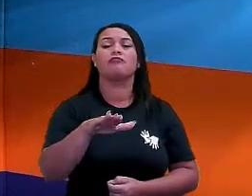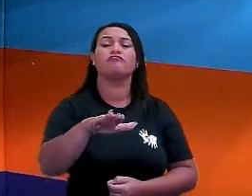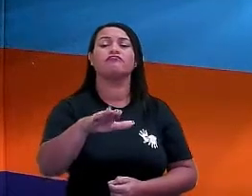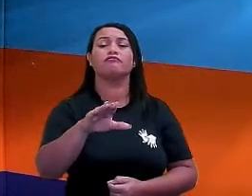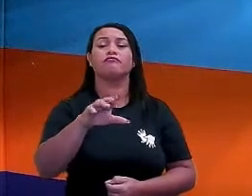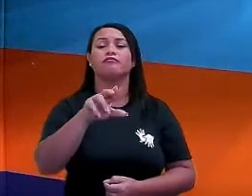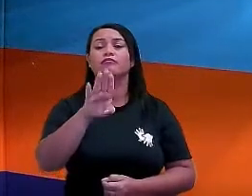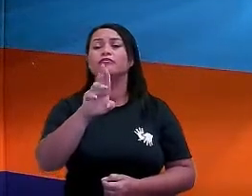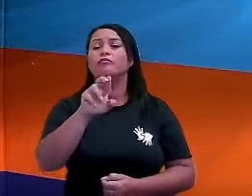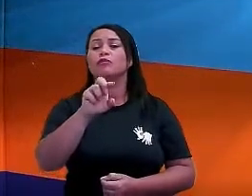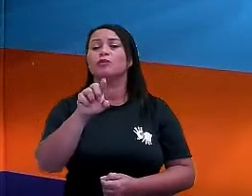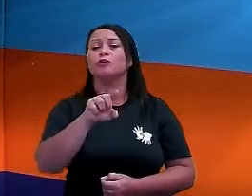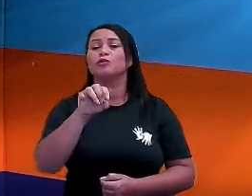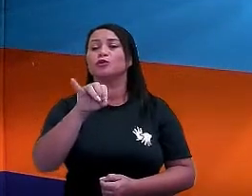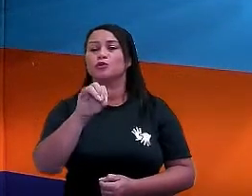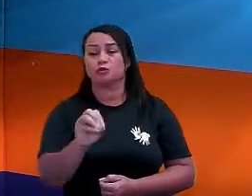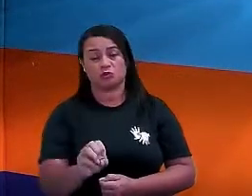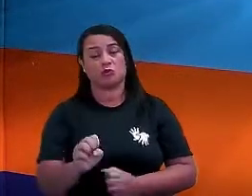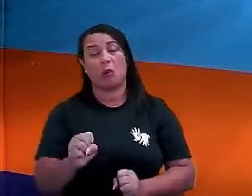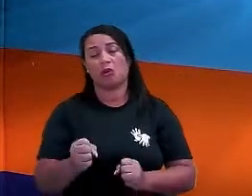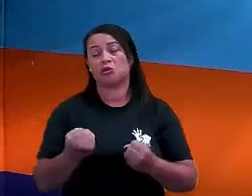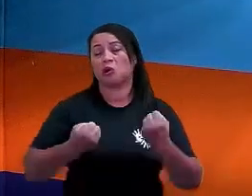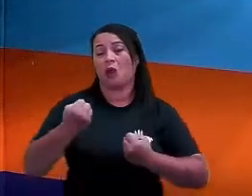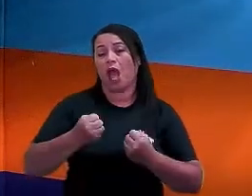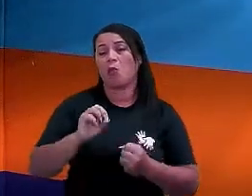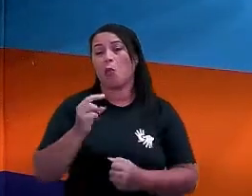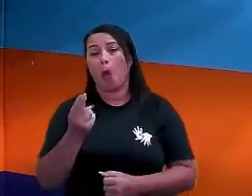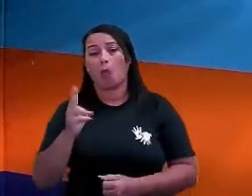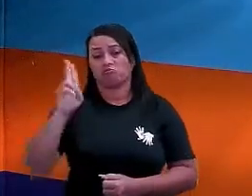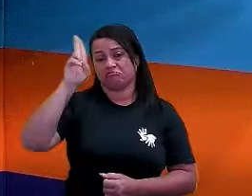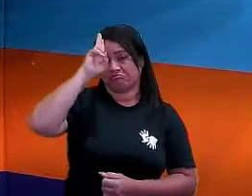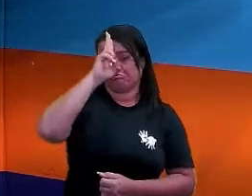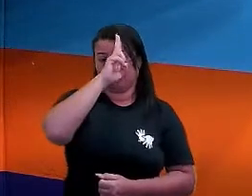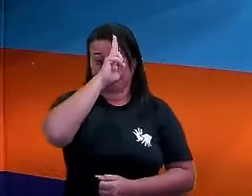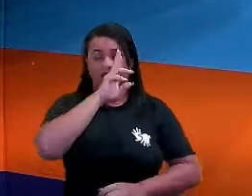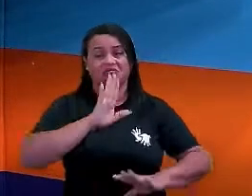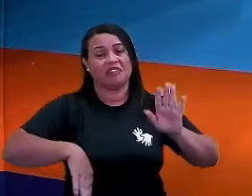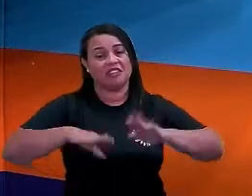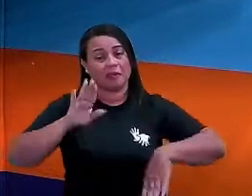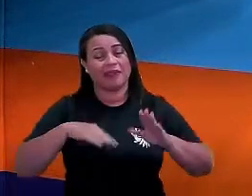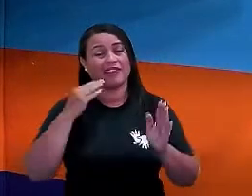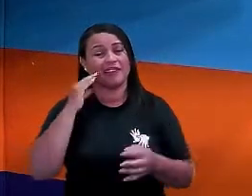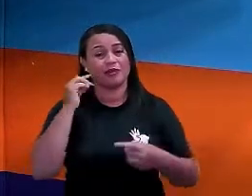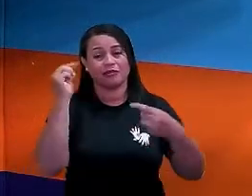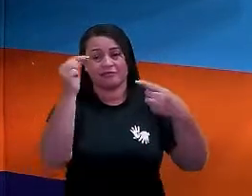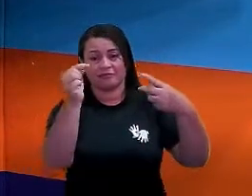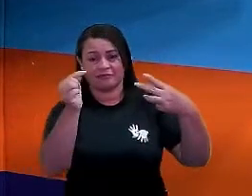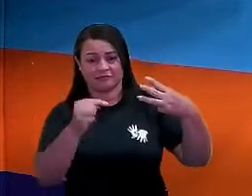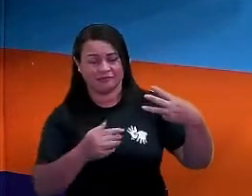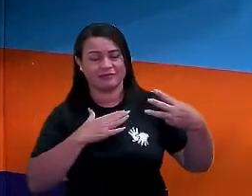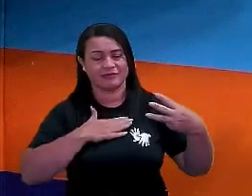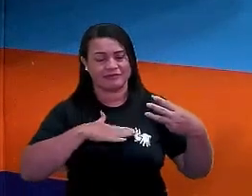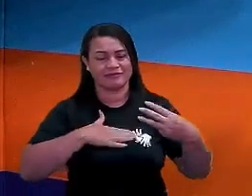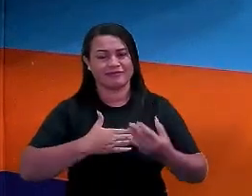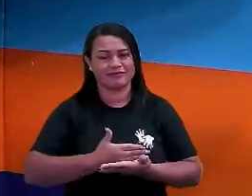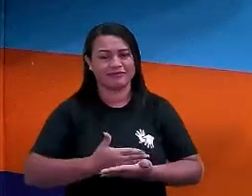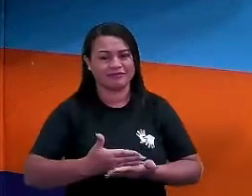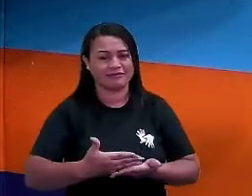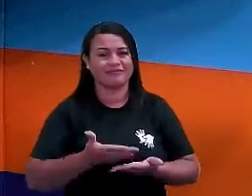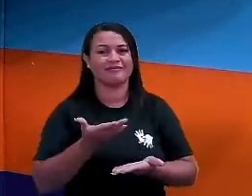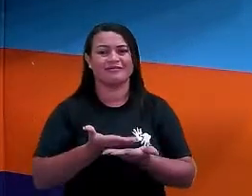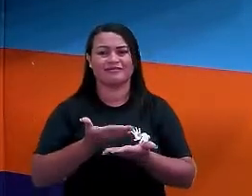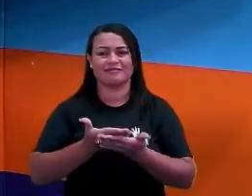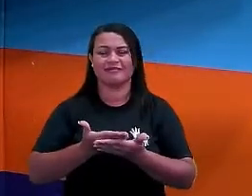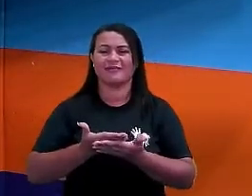dirigir, ou não, de repente eu posso ir de Uber, tá? Então, cuidado nessas 3 situações. Mas mas a gente vai ver ao longo da aula como